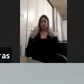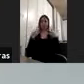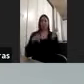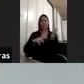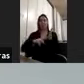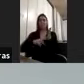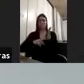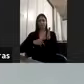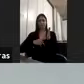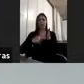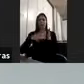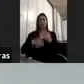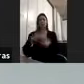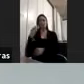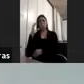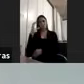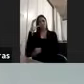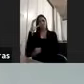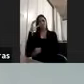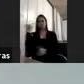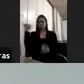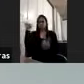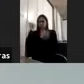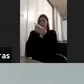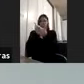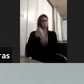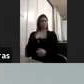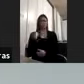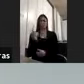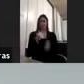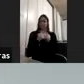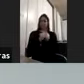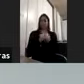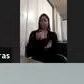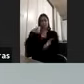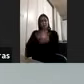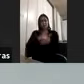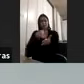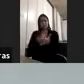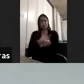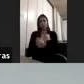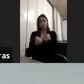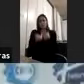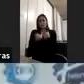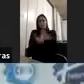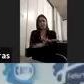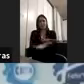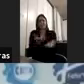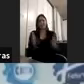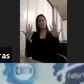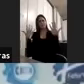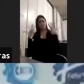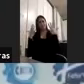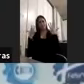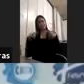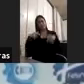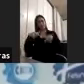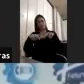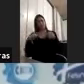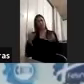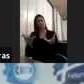apoio. Vamos firme nessa luta, estamos juntos e vamos lutar. É isso. Um grande abraço a todos e todas. Parabéns pelo seu trabalho. Obrigado.